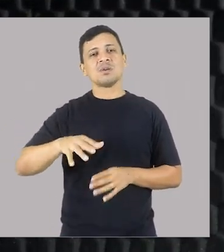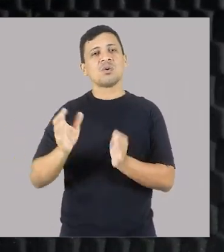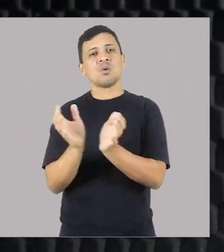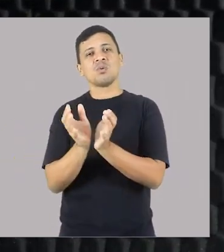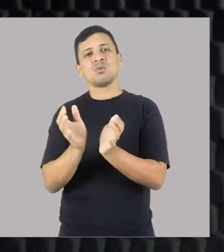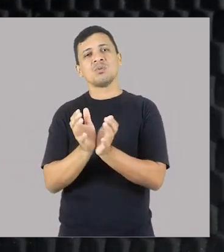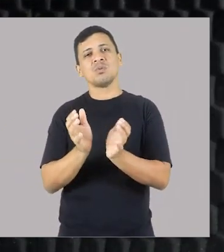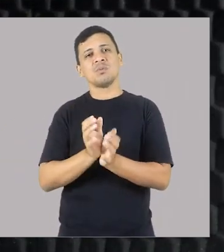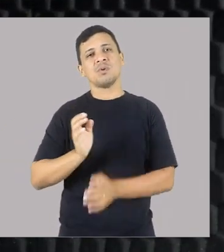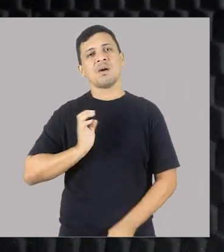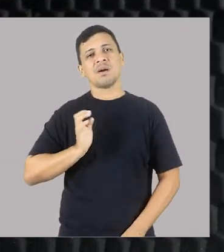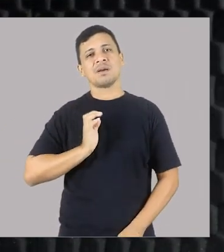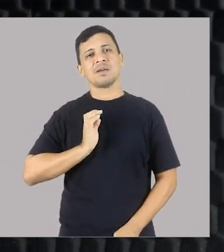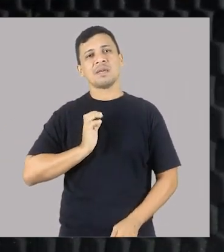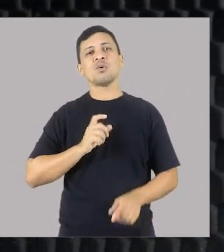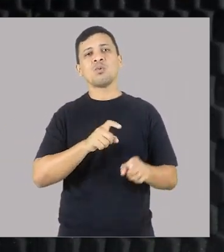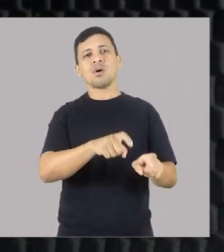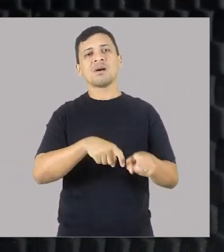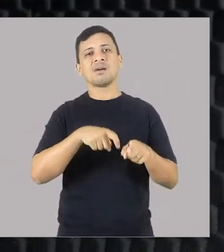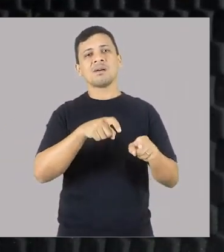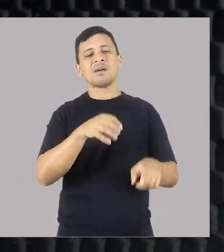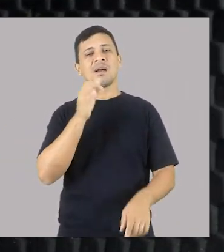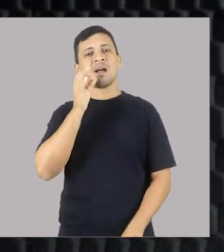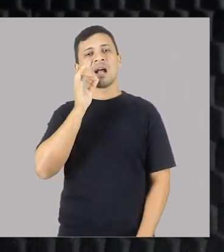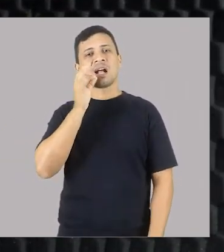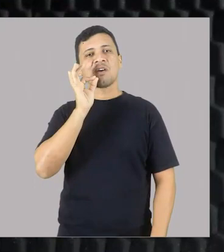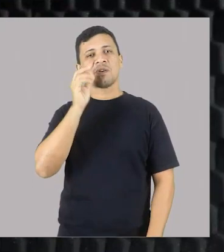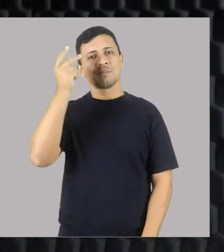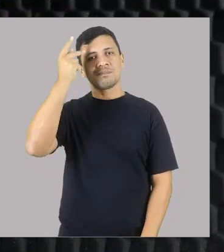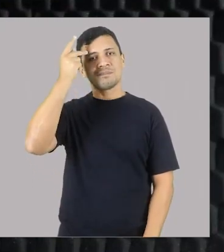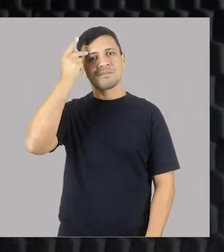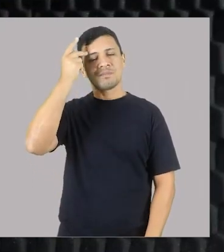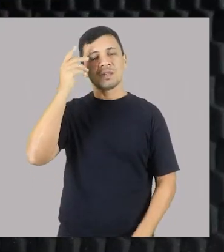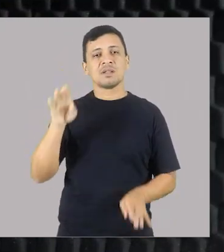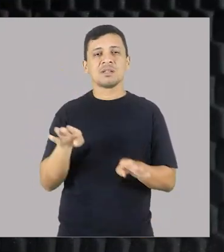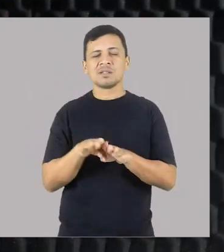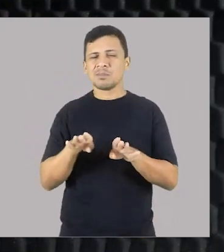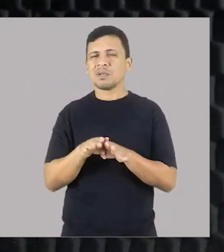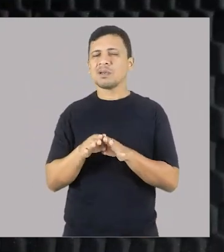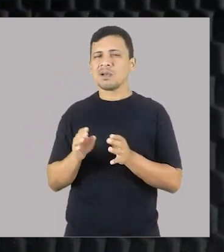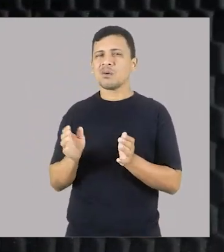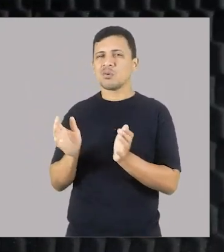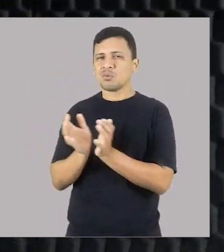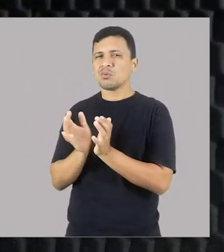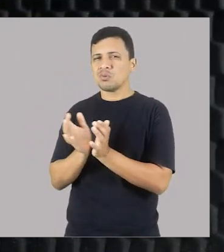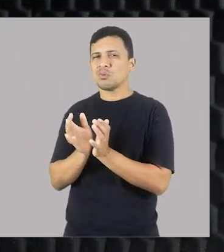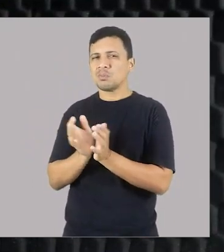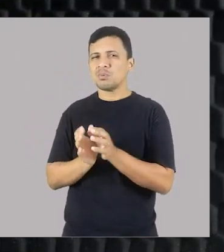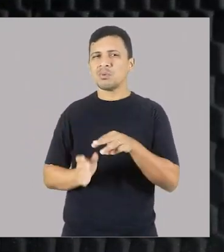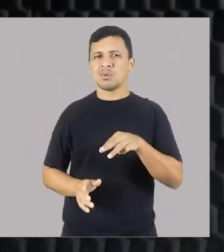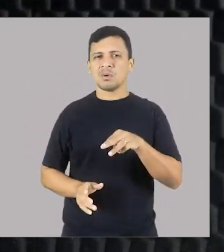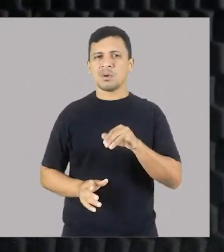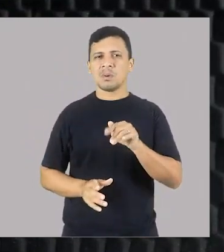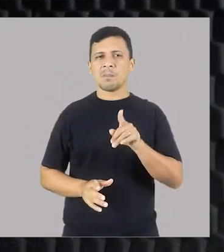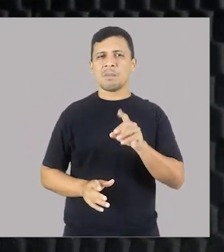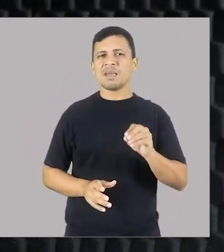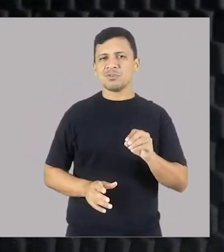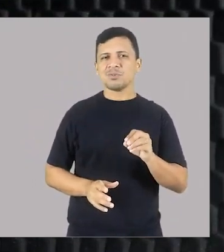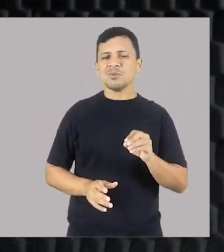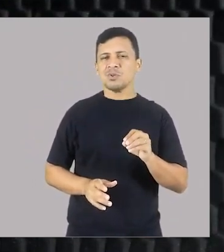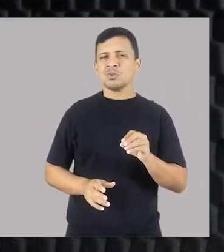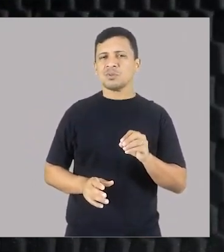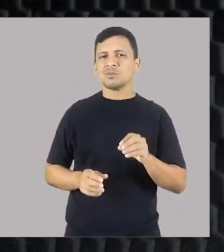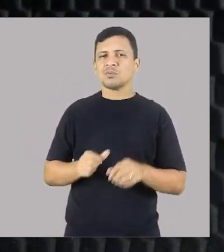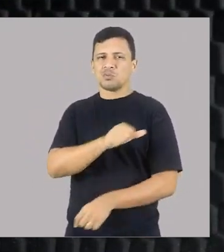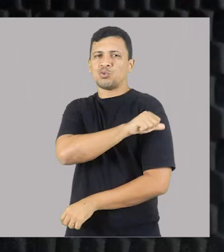cafeeira paulista, e com o apoio de alguns setores da classe média do Rio de Janeiro. Mas um golpe que